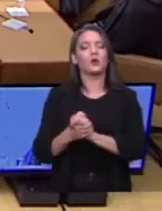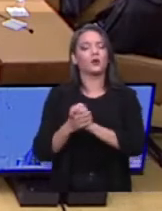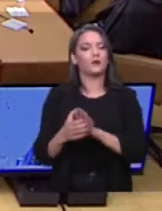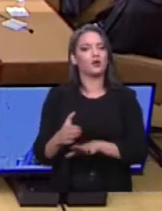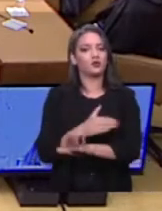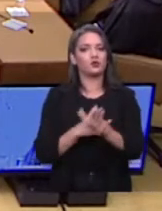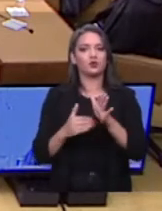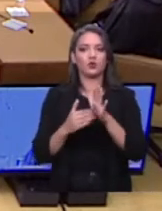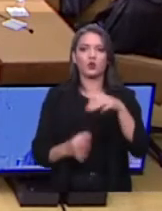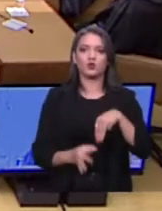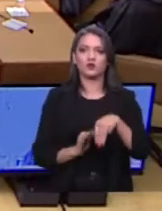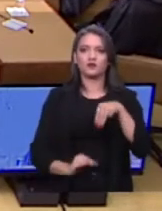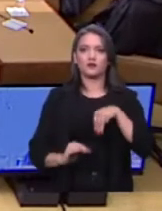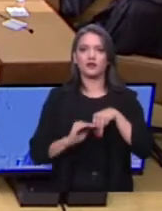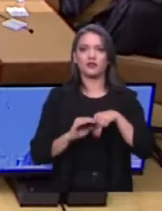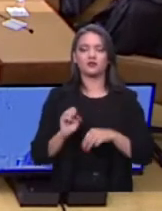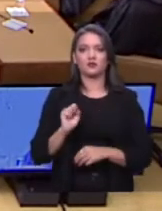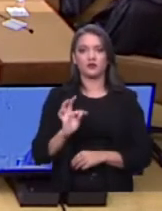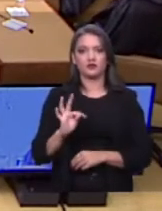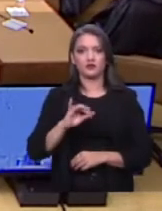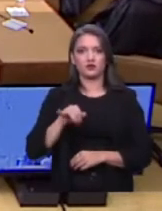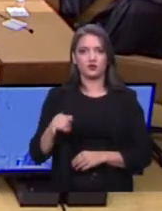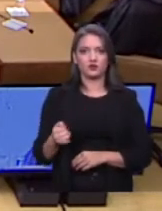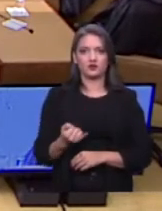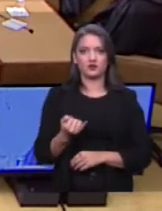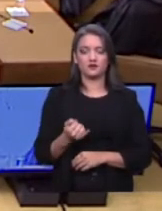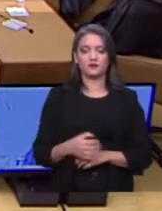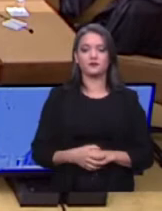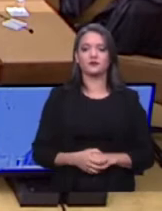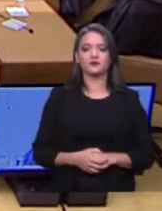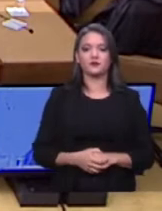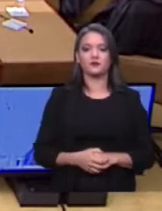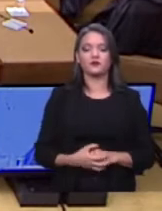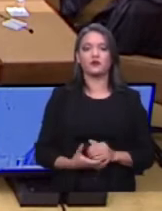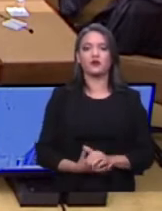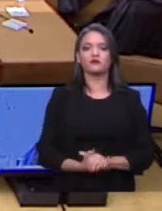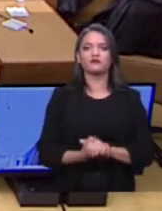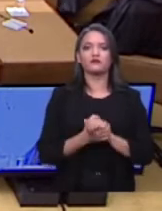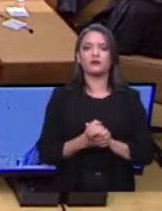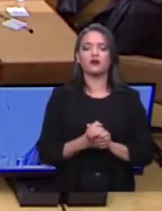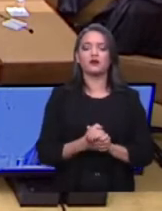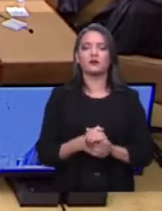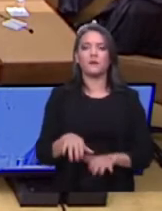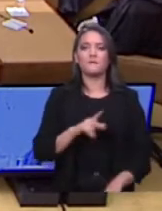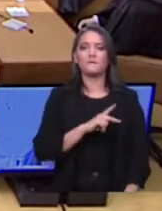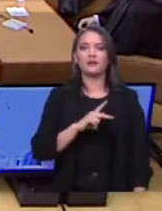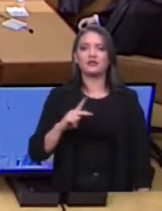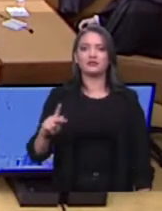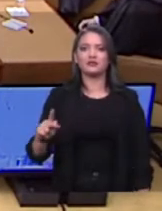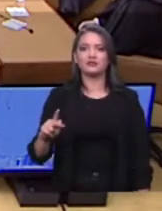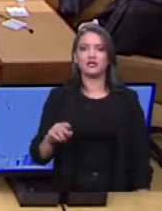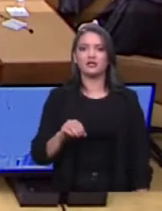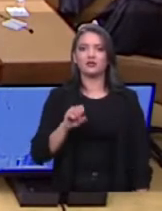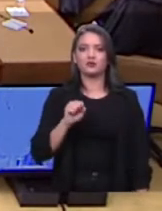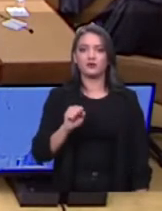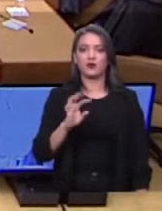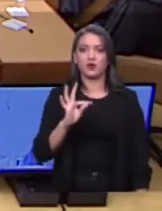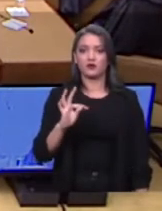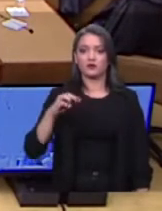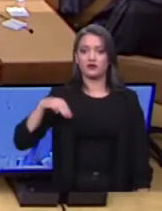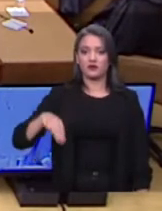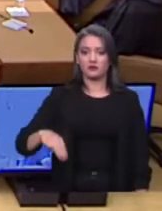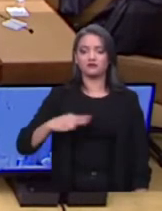do Superior Tribunal de Justiça presidente do Superior Tribunal militar Ministro